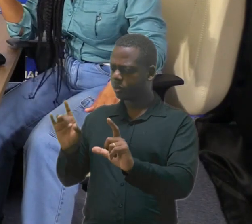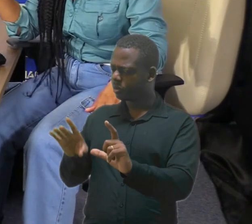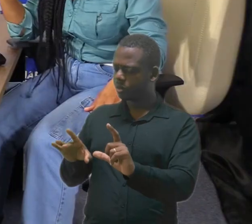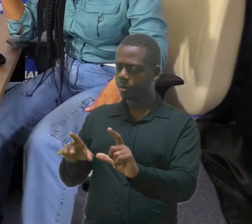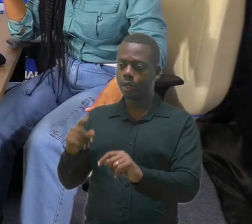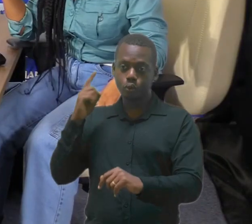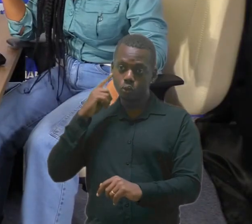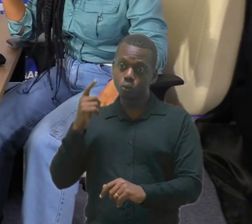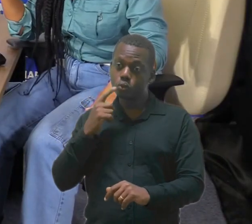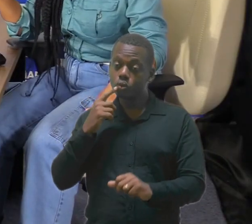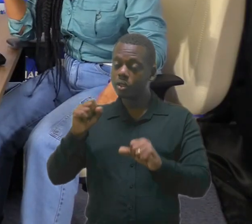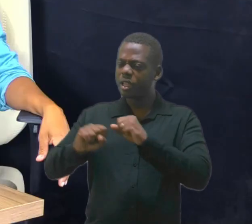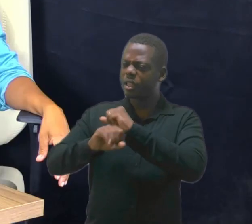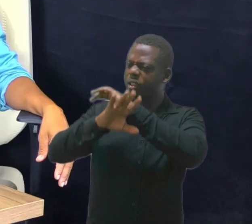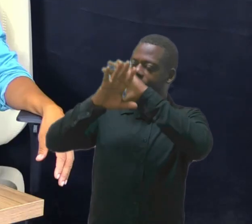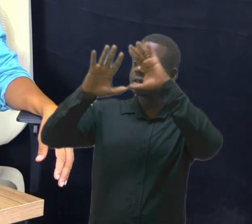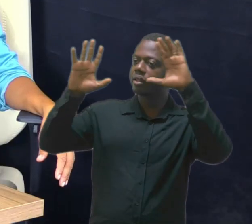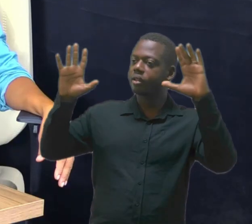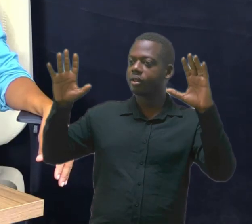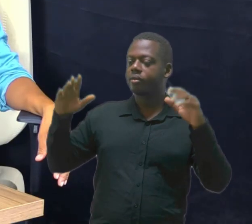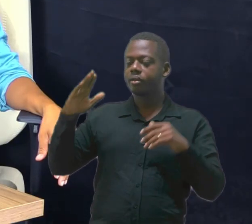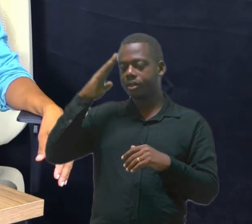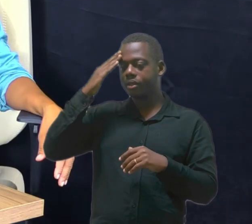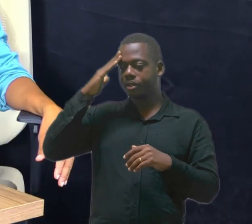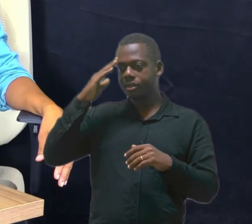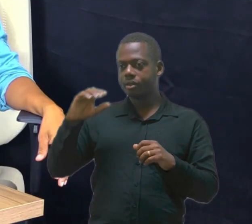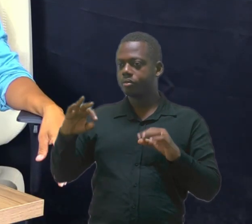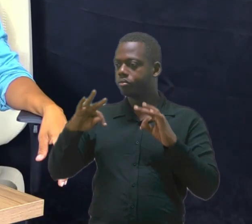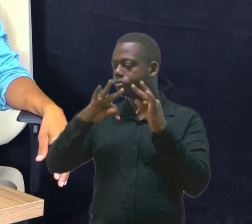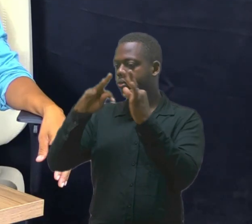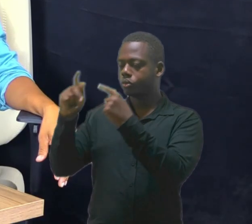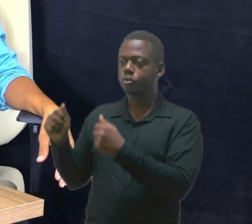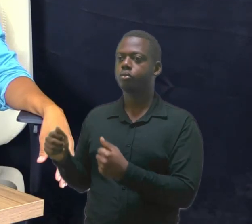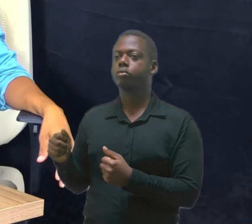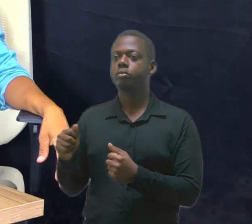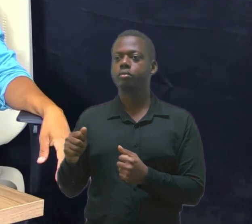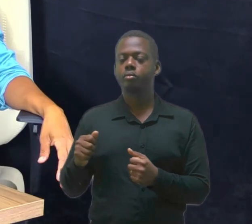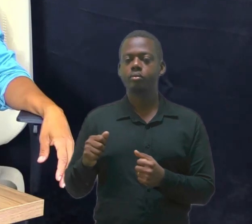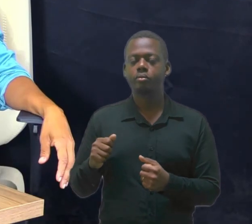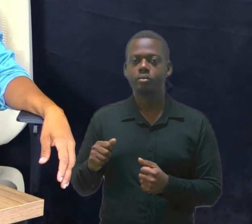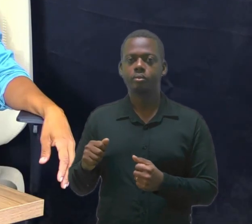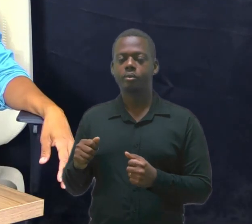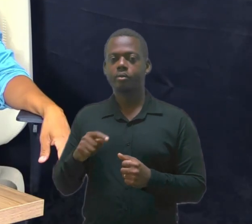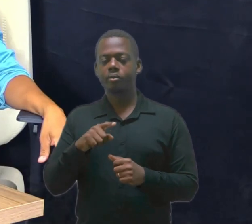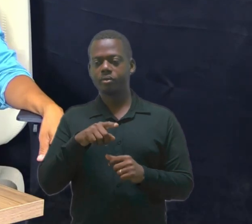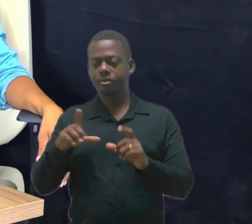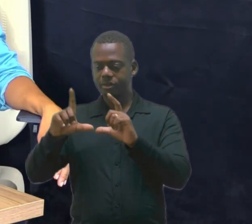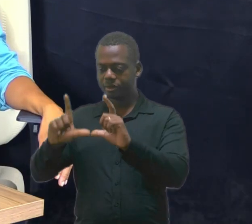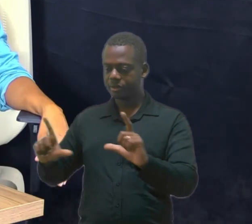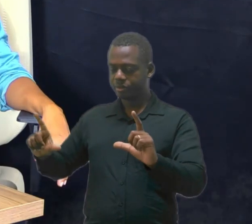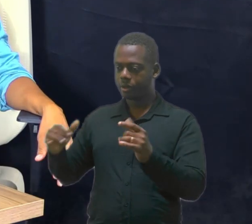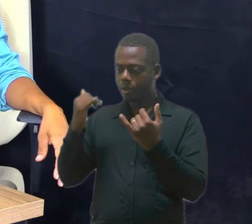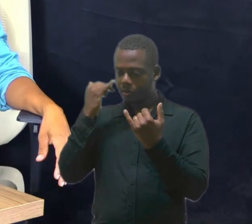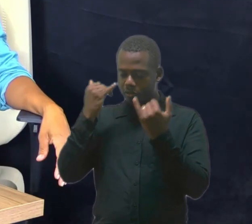surdo não é só uma janela, não. Verdade. Para o surdo é sair do silêncio. Para o surdo é sair do silêncio, do esquecimento. Porque quando